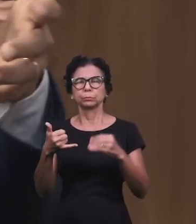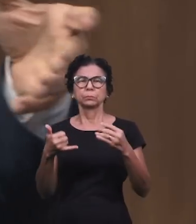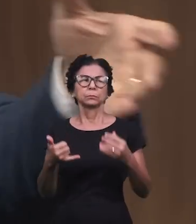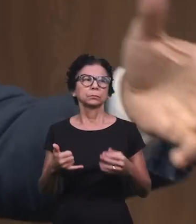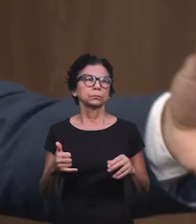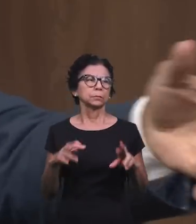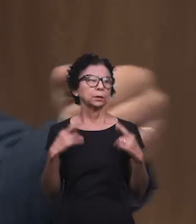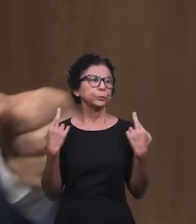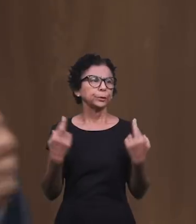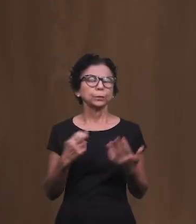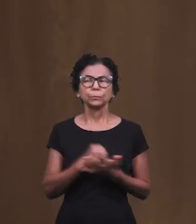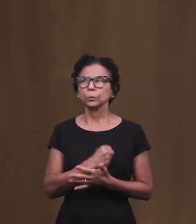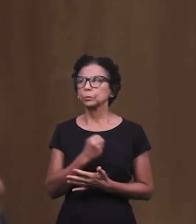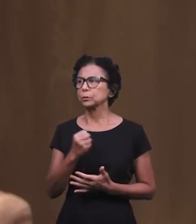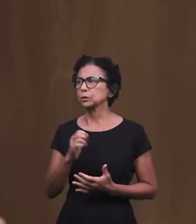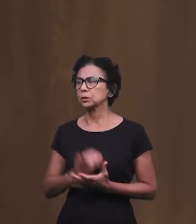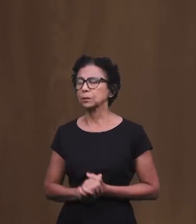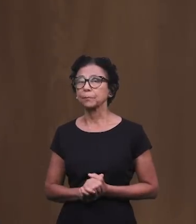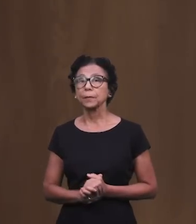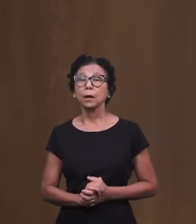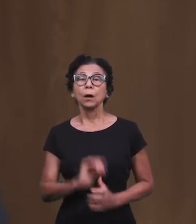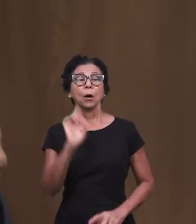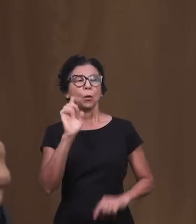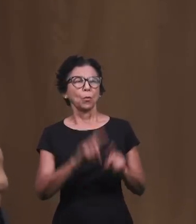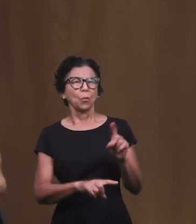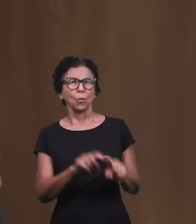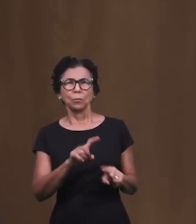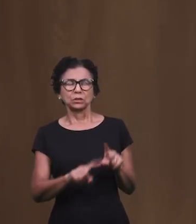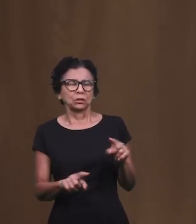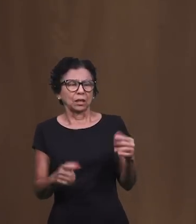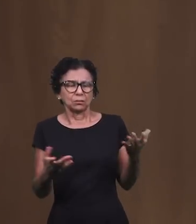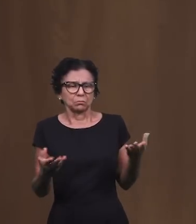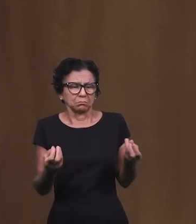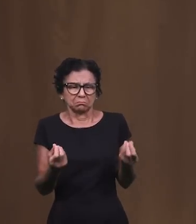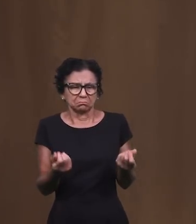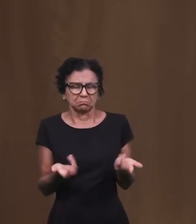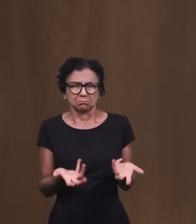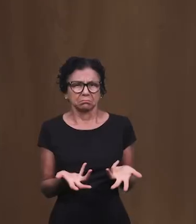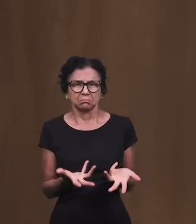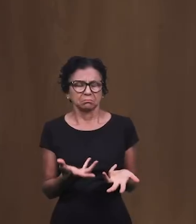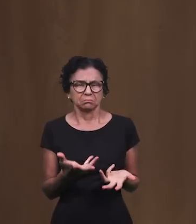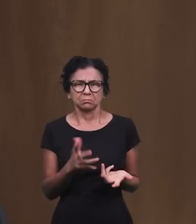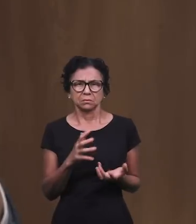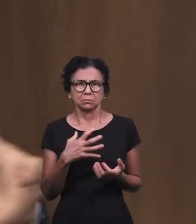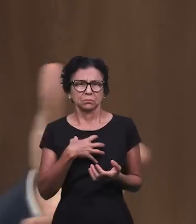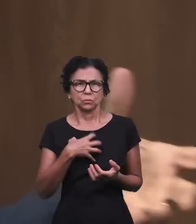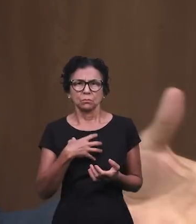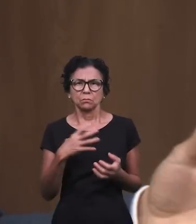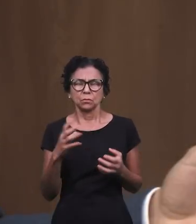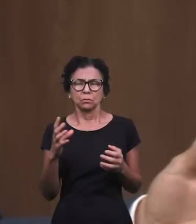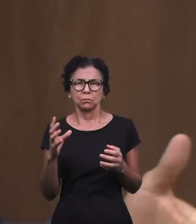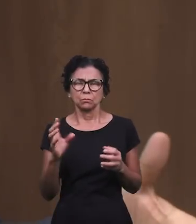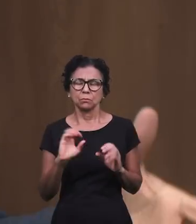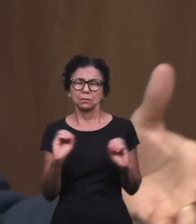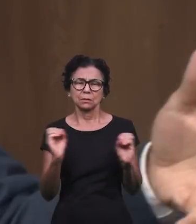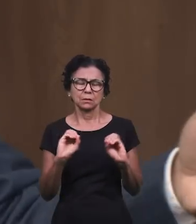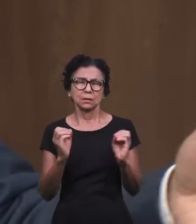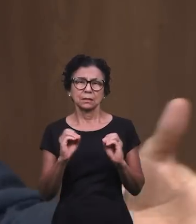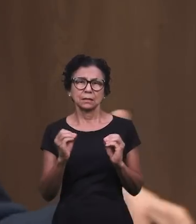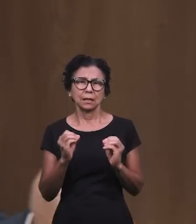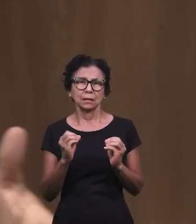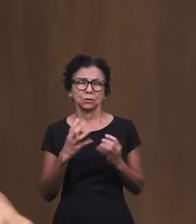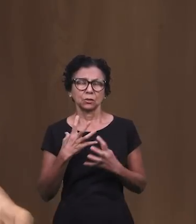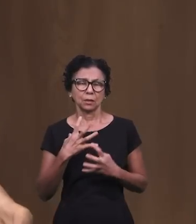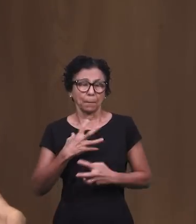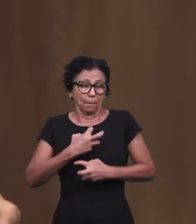sente a mágoa de um objeto. Você pode ficar aborrecida, pode ficar triste por algum motivo. Você não sente mágoa do carro, Josias, que estragou no